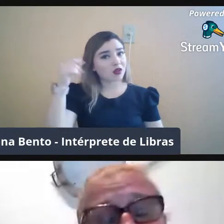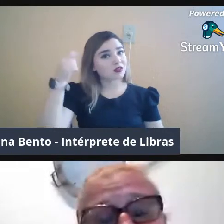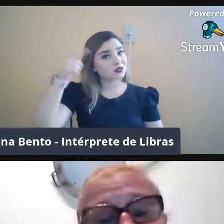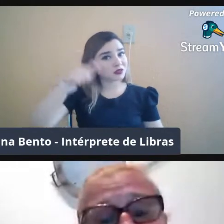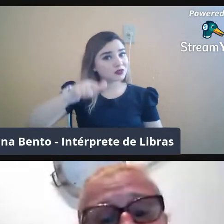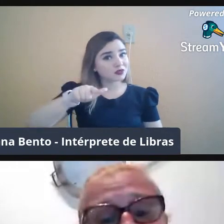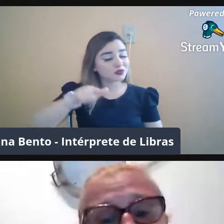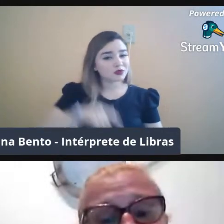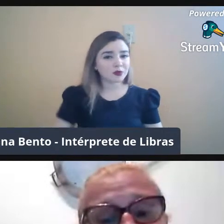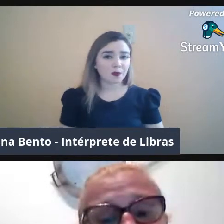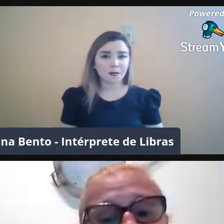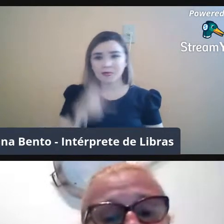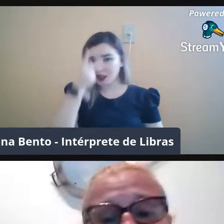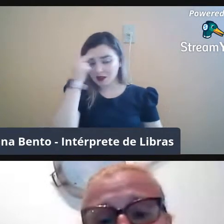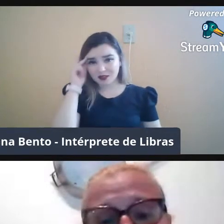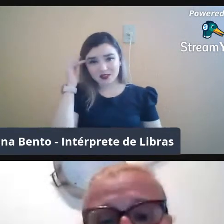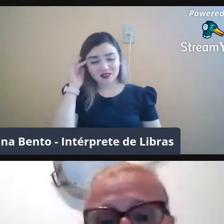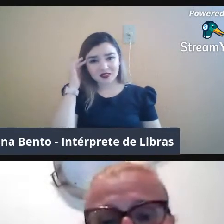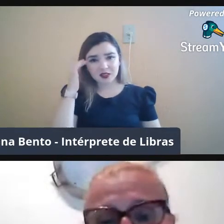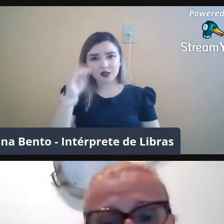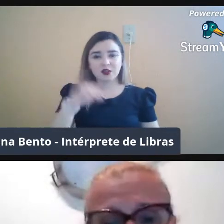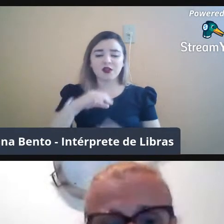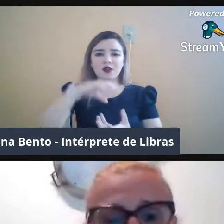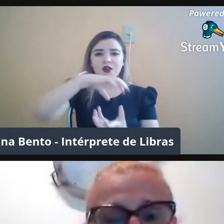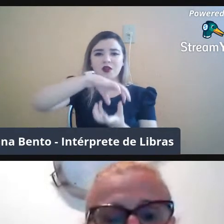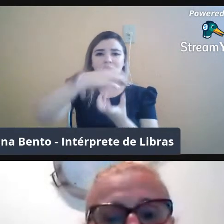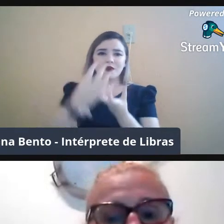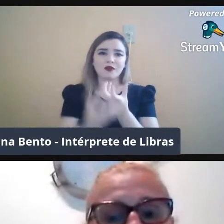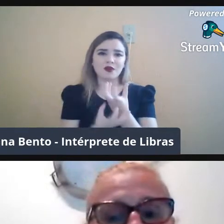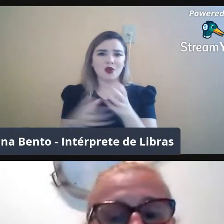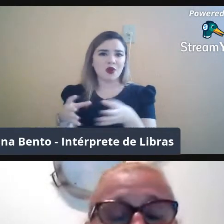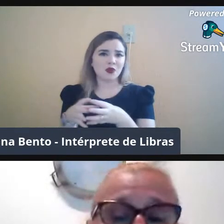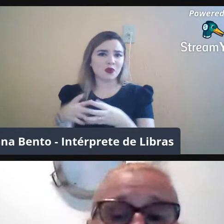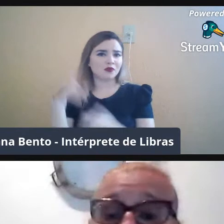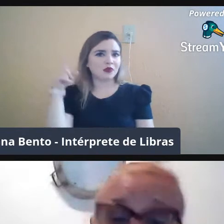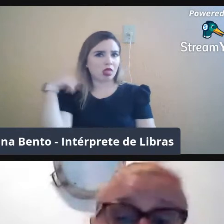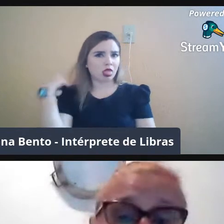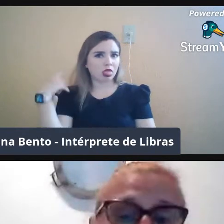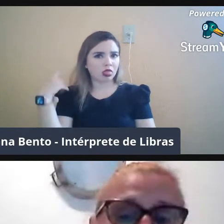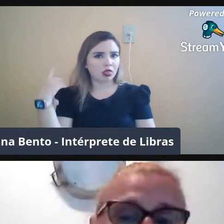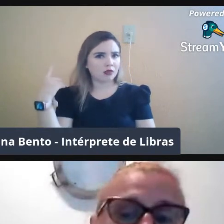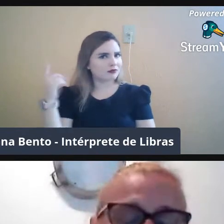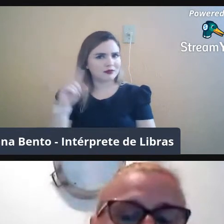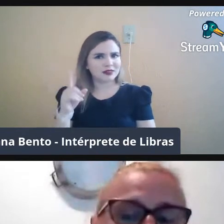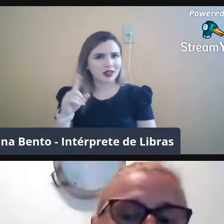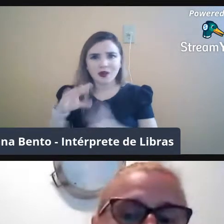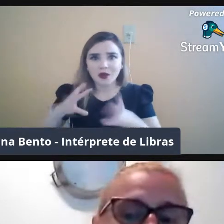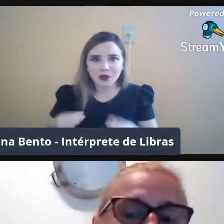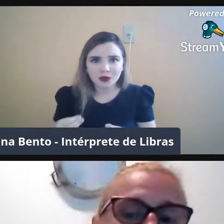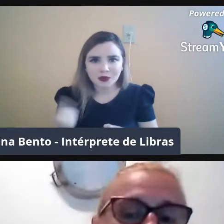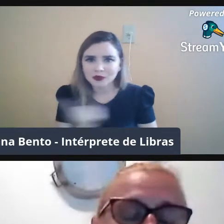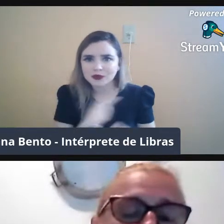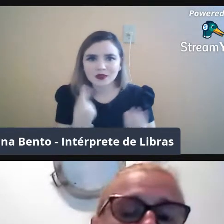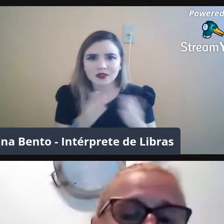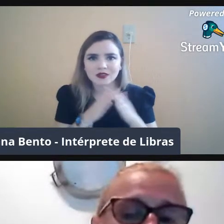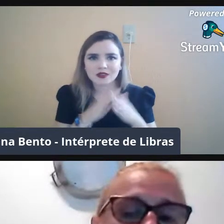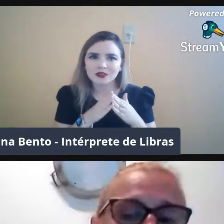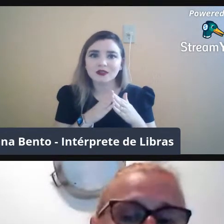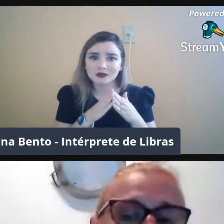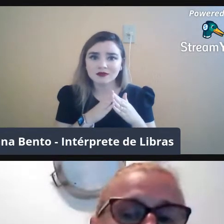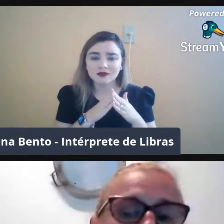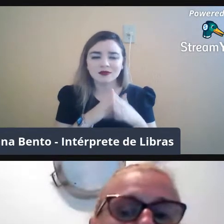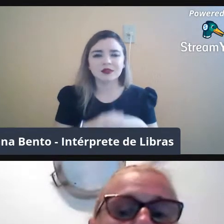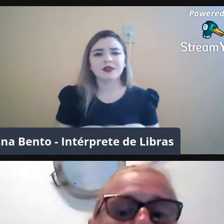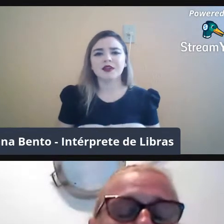as pessoas acham que ecologia é coisa de um grupo de malucos, mas a ecologia é tudo, é a nossa casa. Na hora que acabar